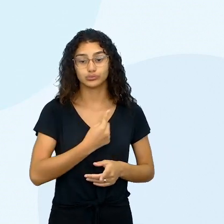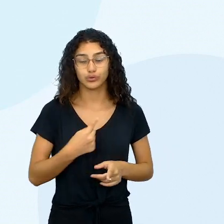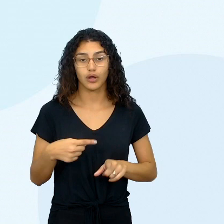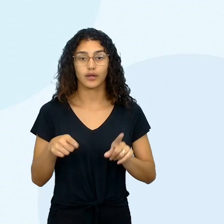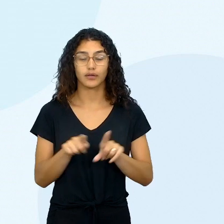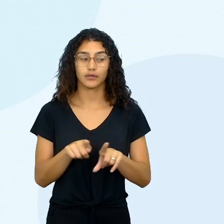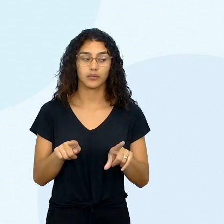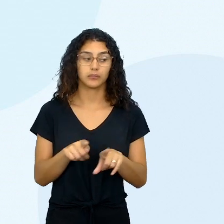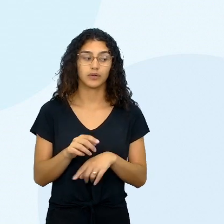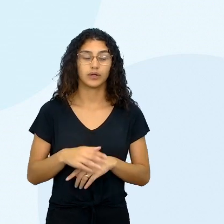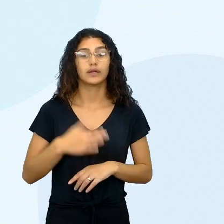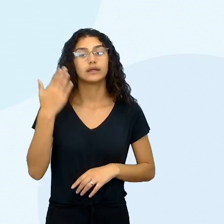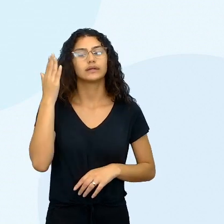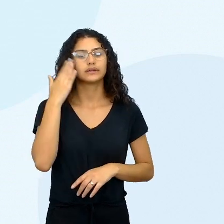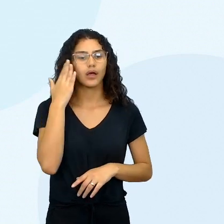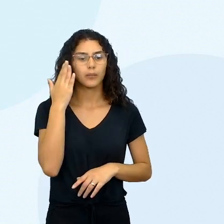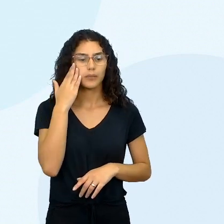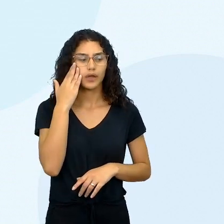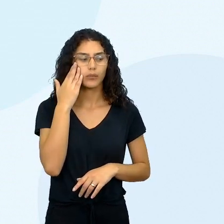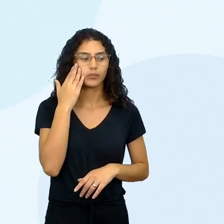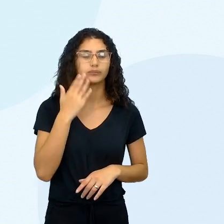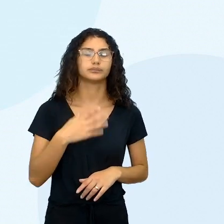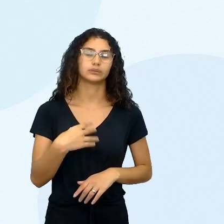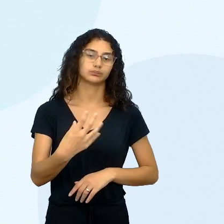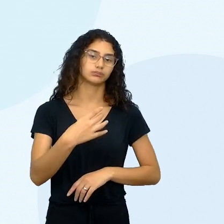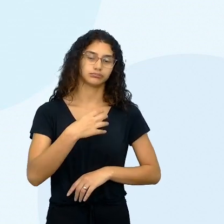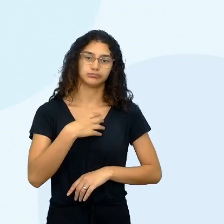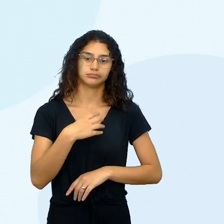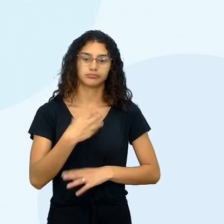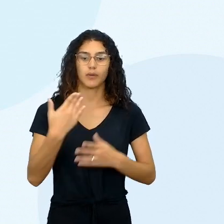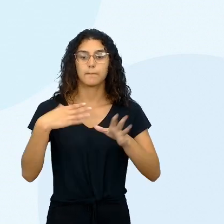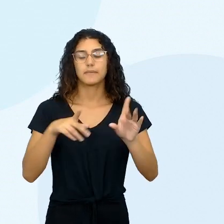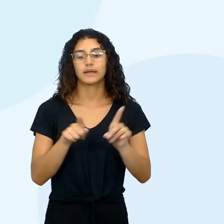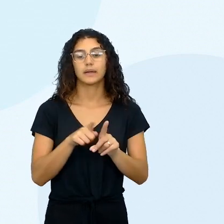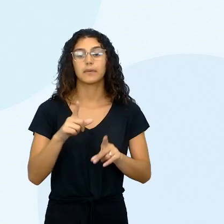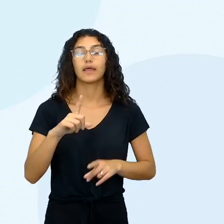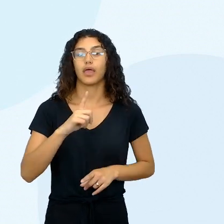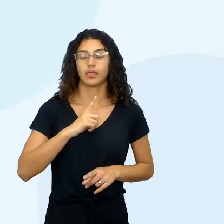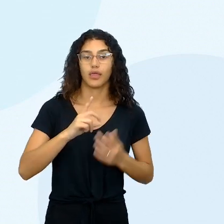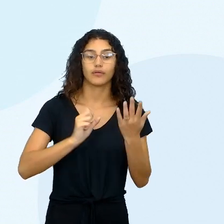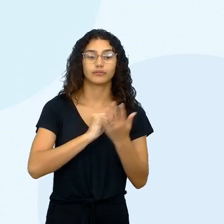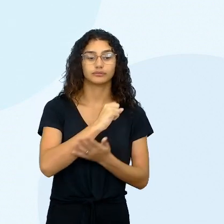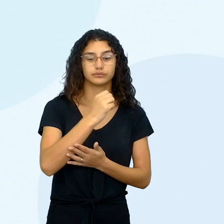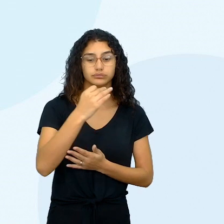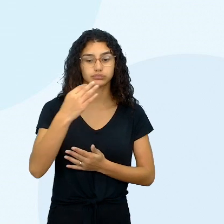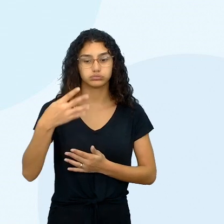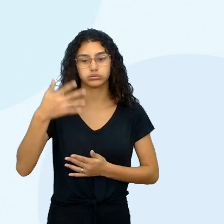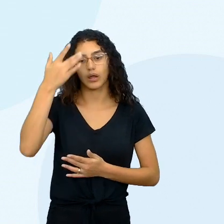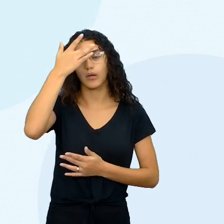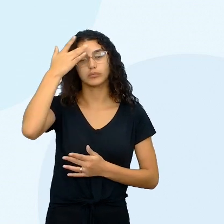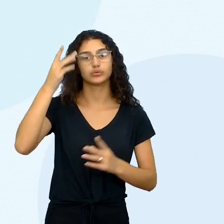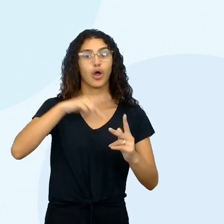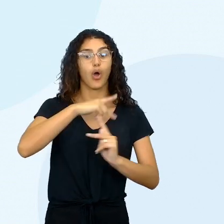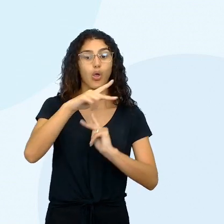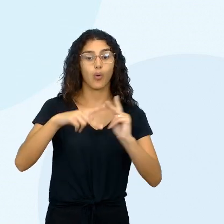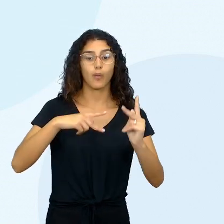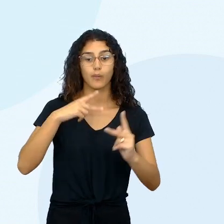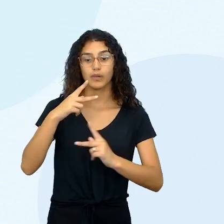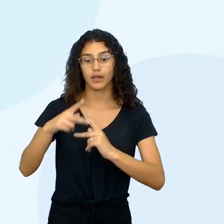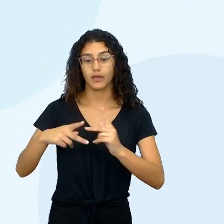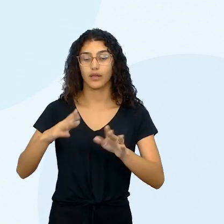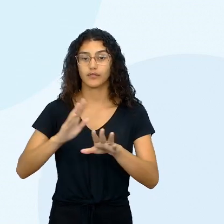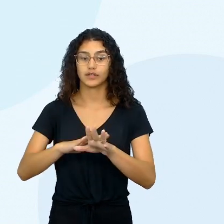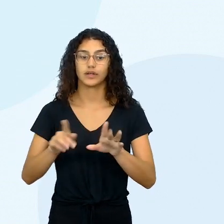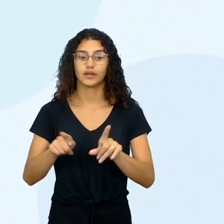estamos percebendo, sabemos, mas não sentimos, mas que já existem milhões de pessoas no planeta que estão sendo